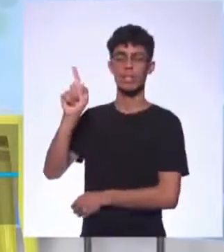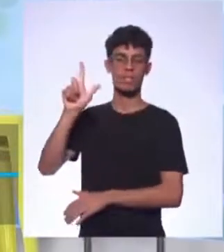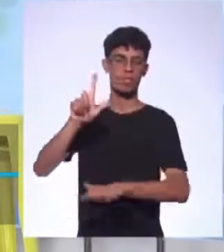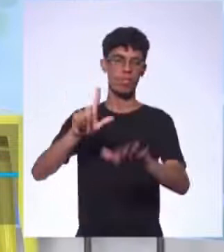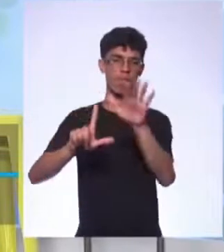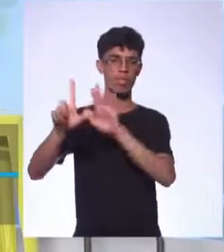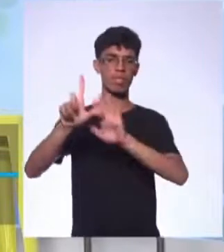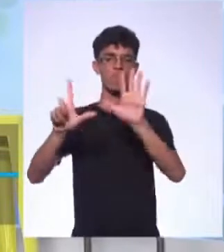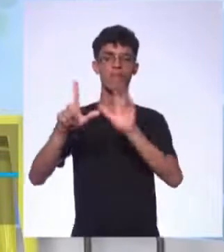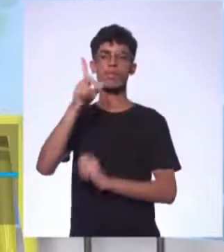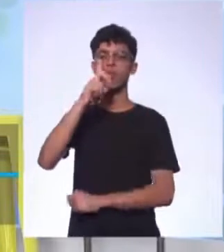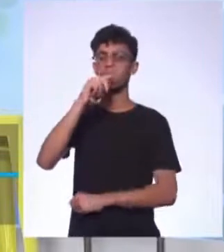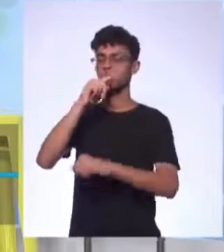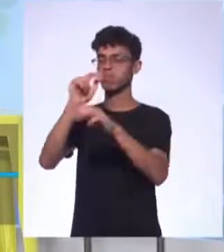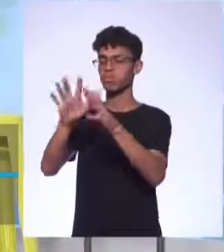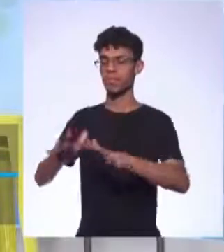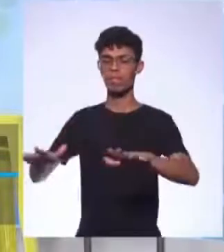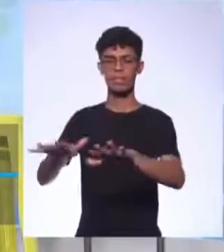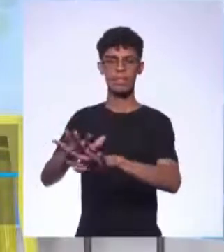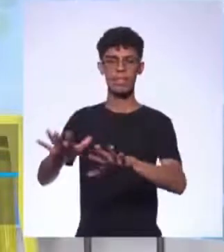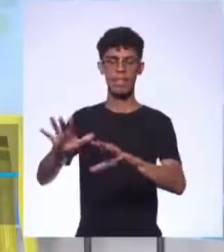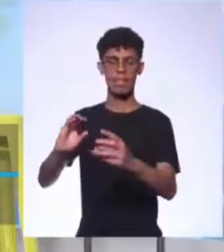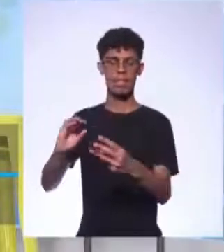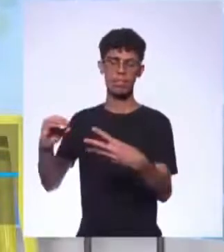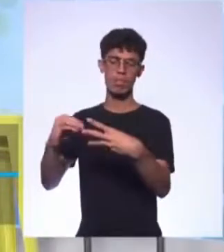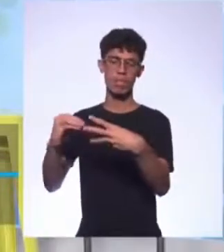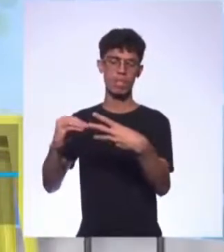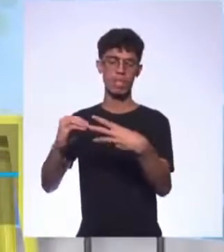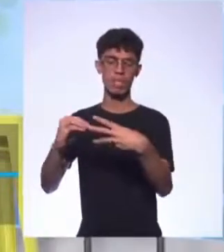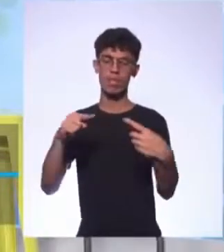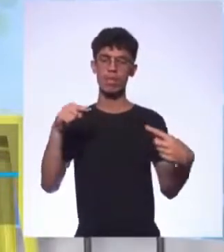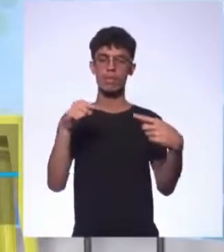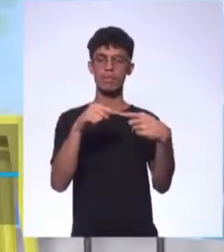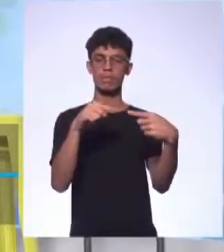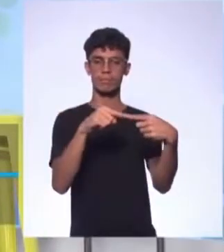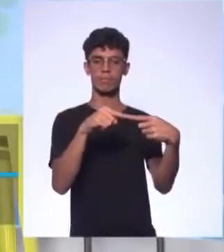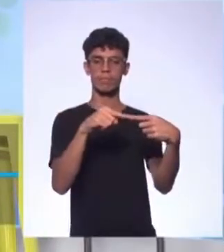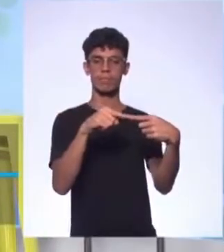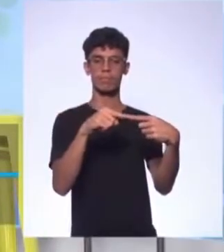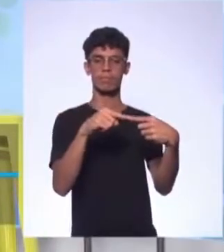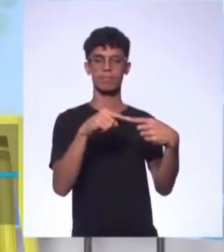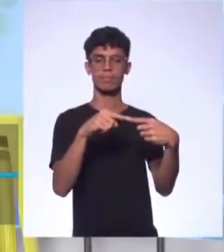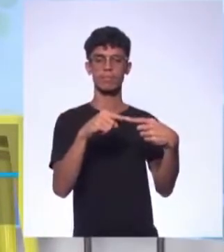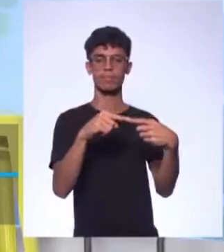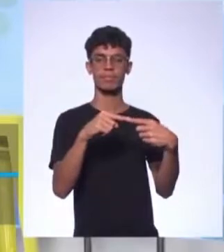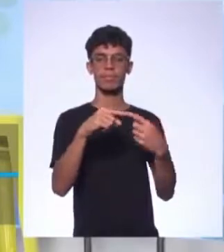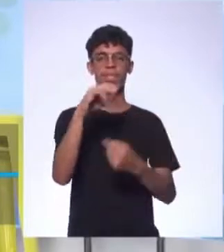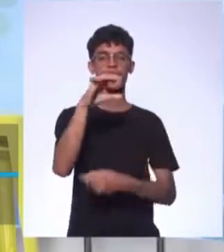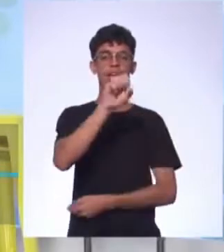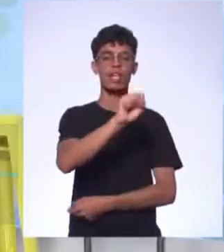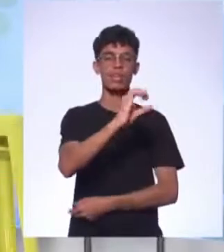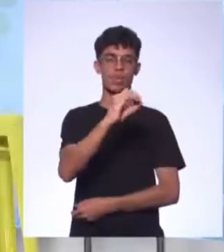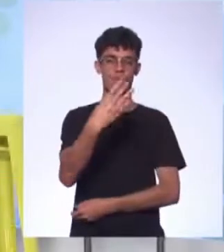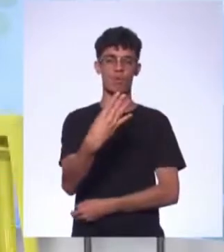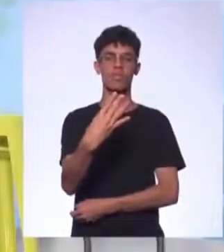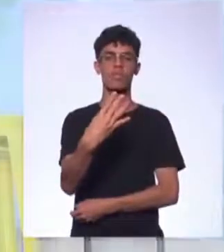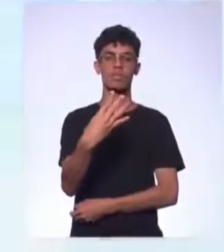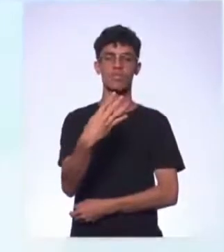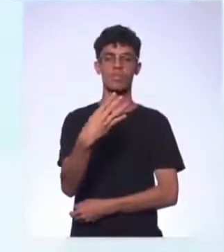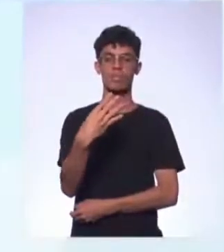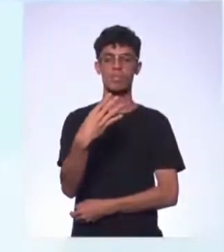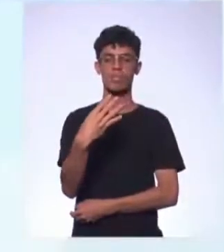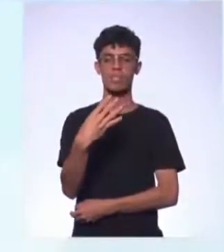Se a molécula de água ela se combinar com o SO4